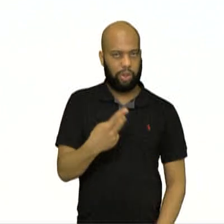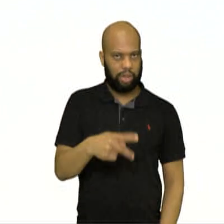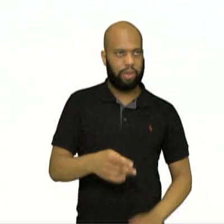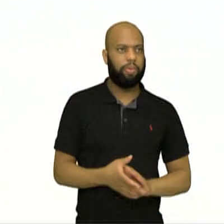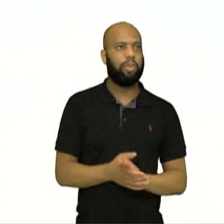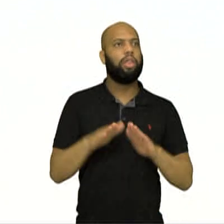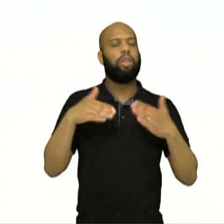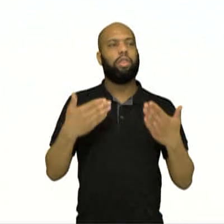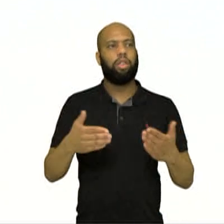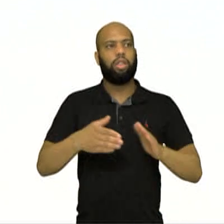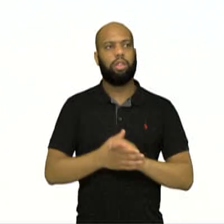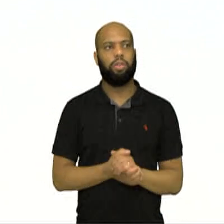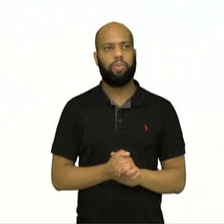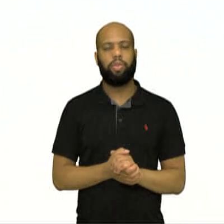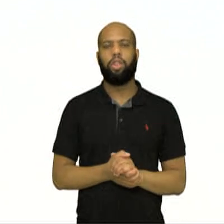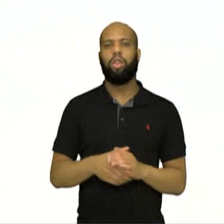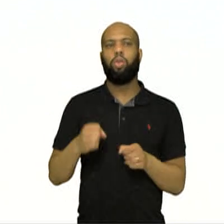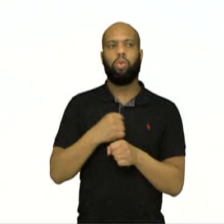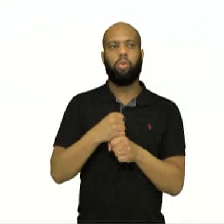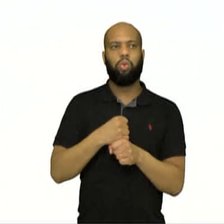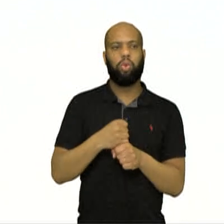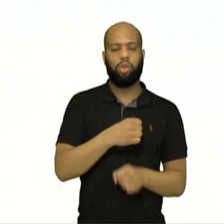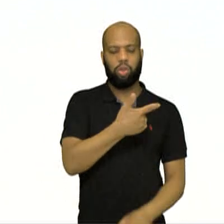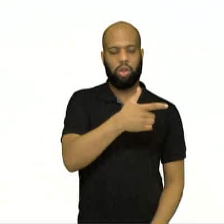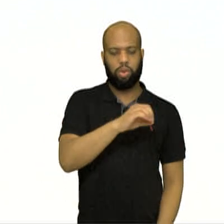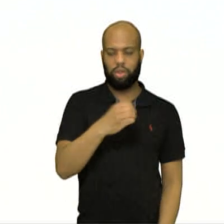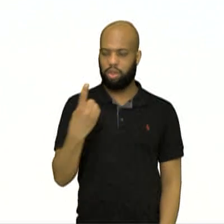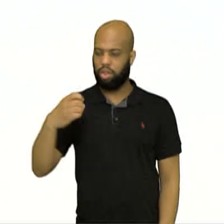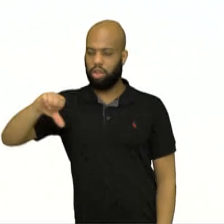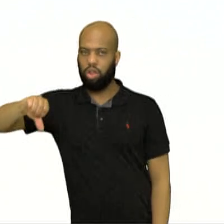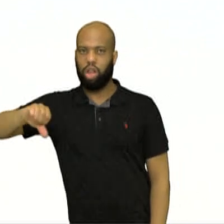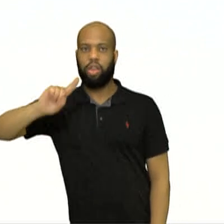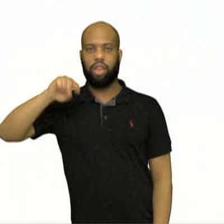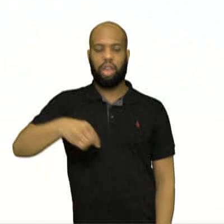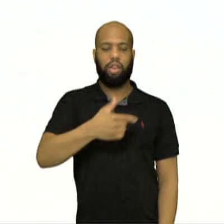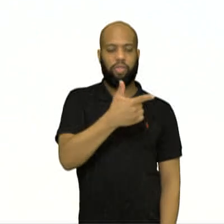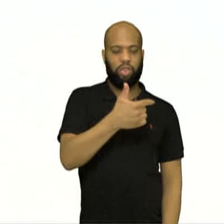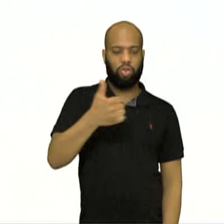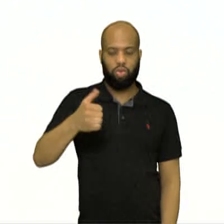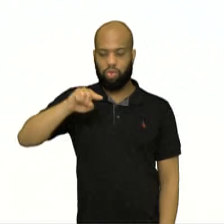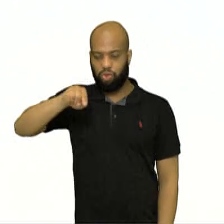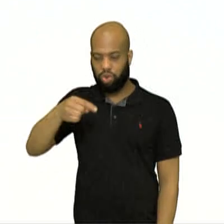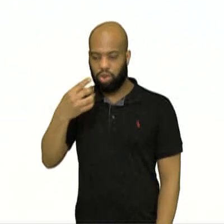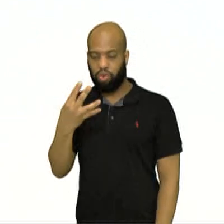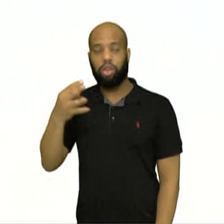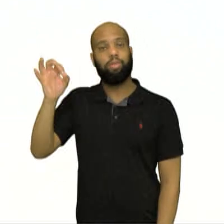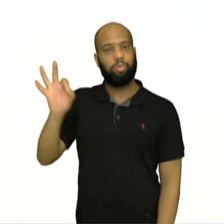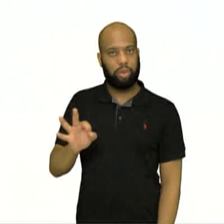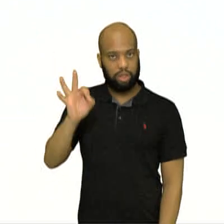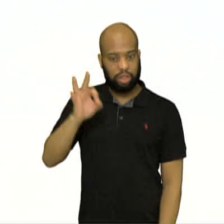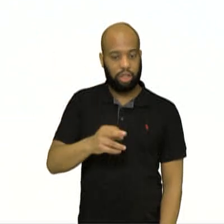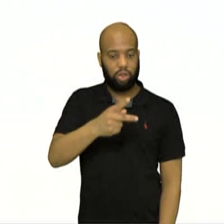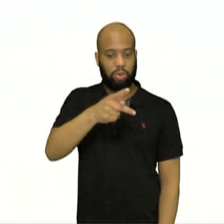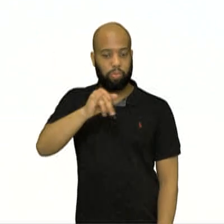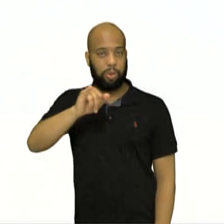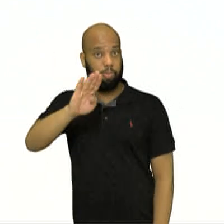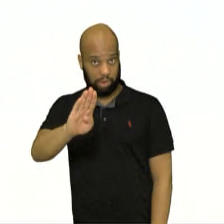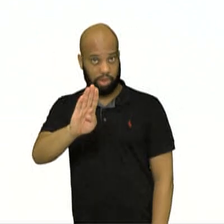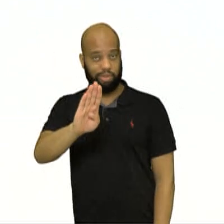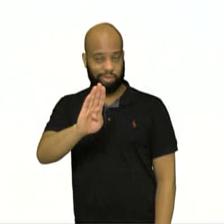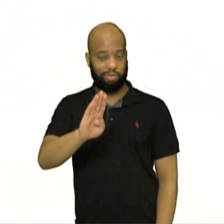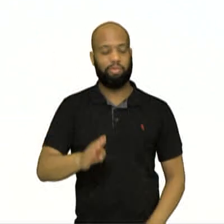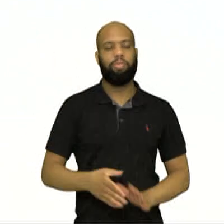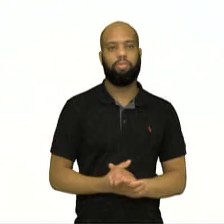Então, em 2019, ela representou 21,4% do produto interno bruto do país,